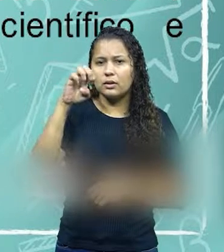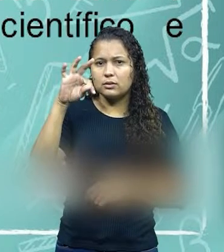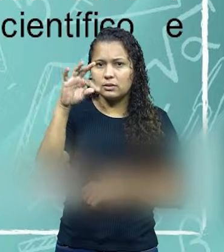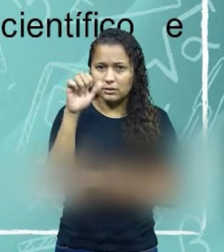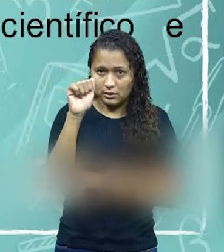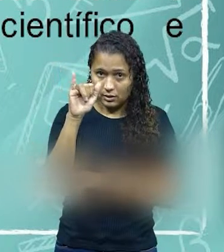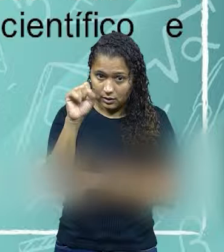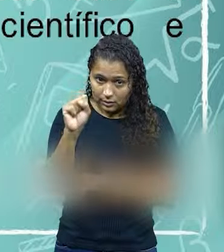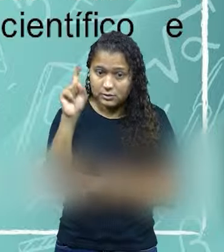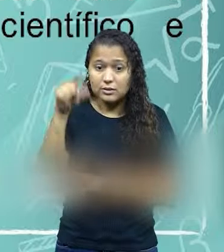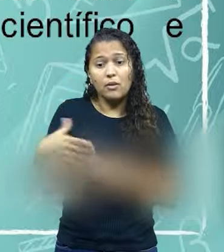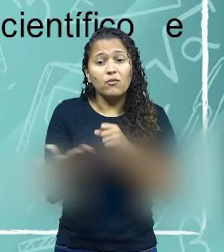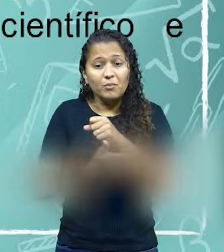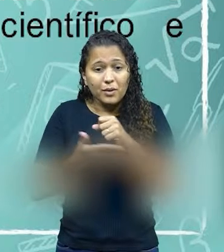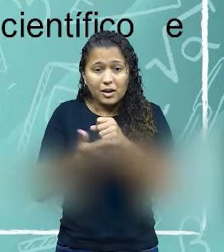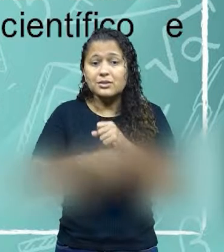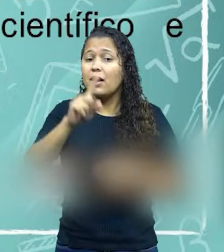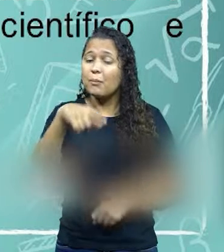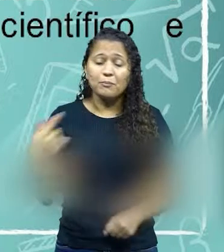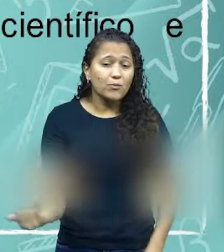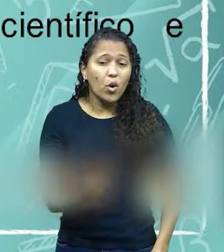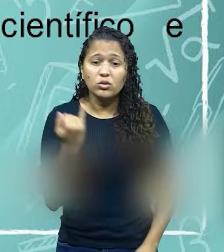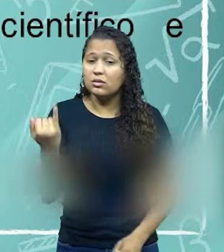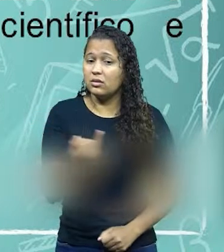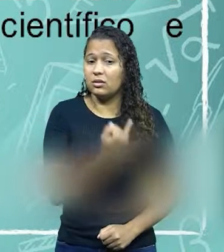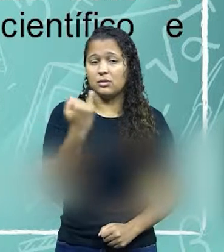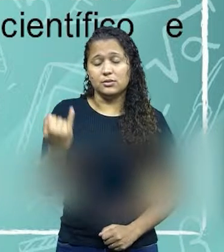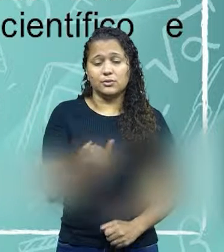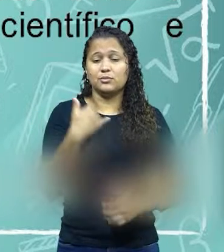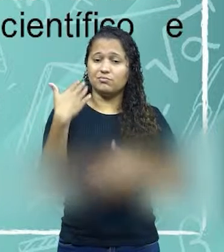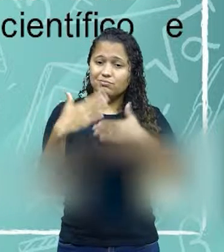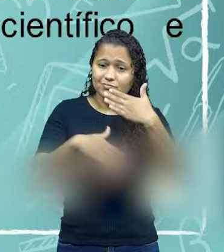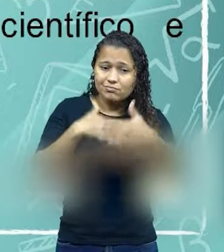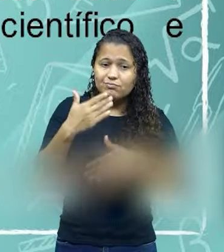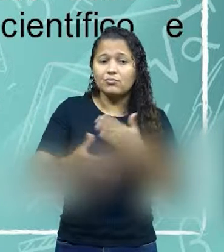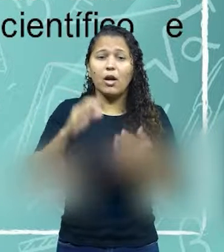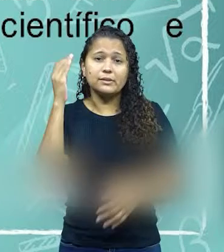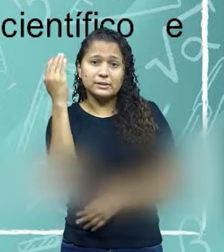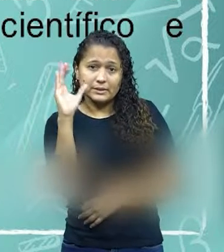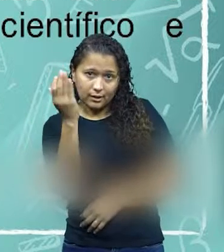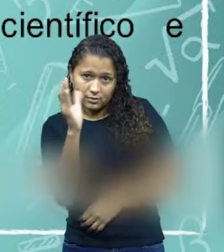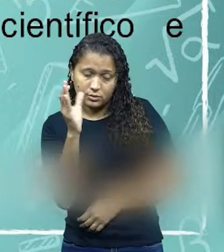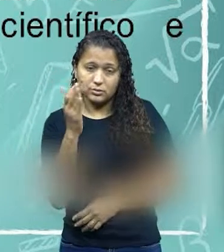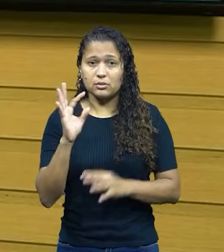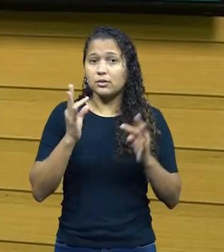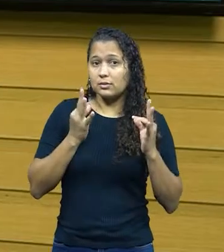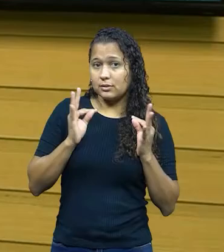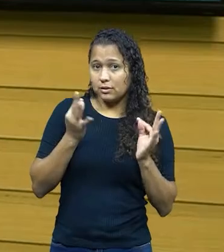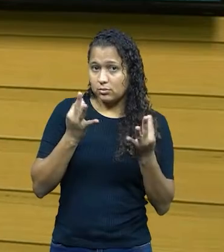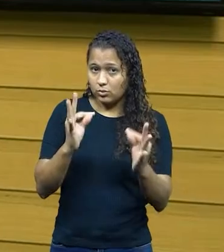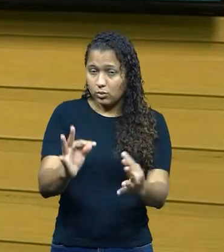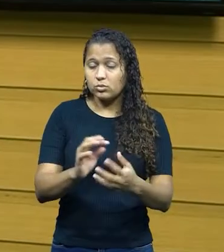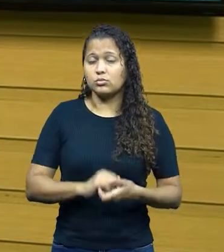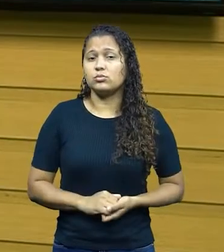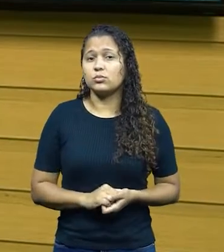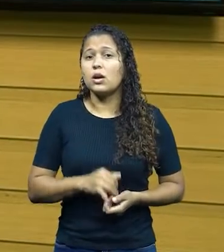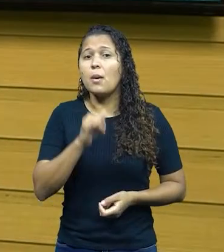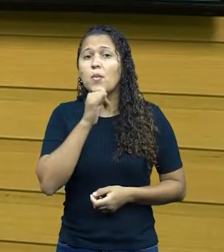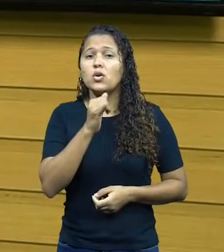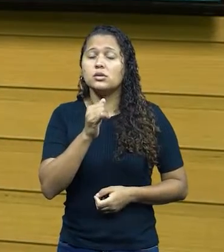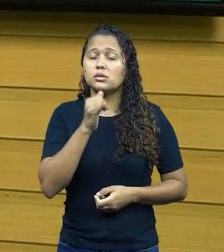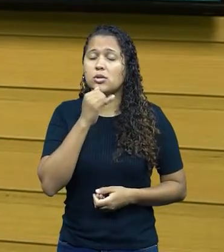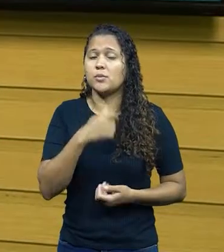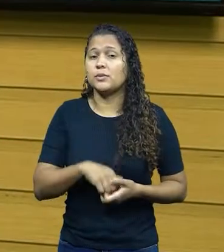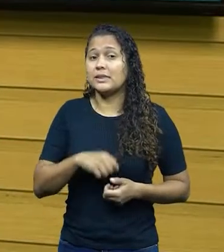Essa base ela é importante principalmente para o desenvolvimento científico e tecnológico. A partir do momento que nós temos